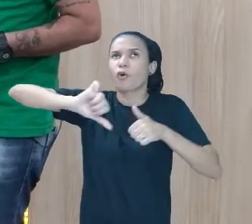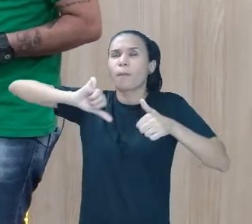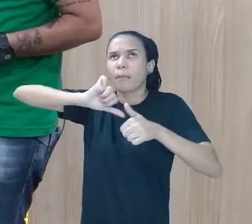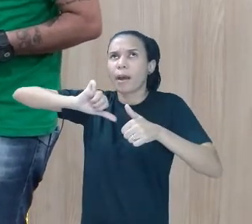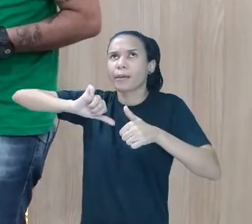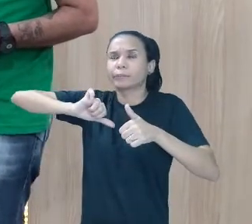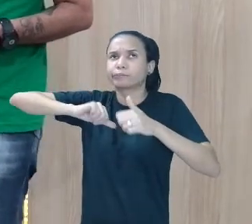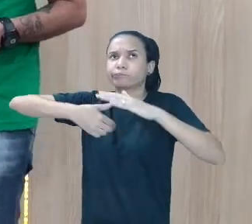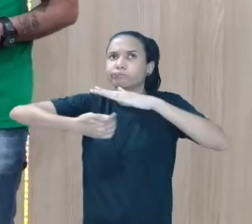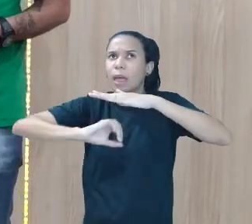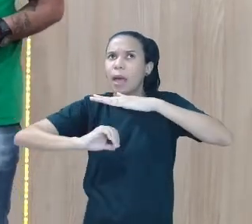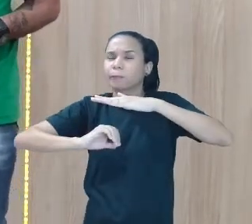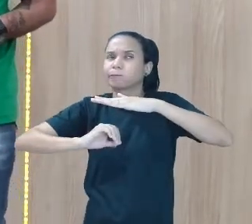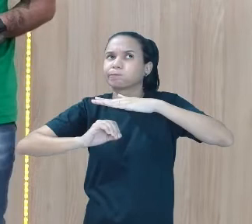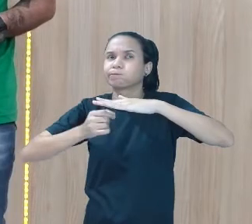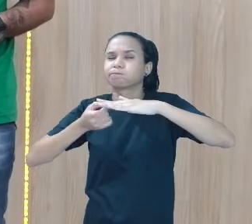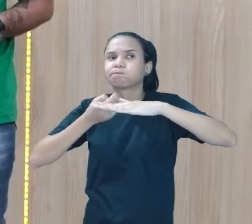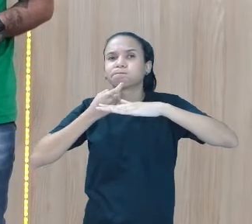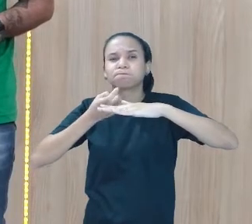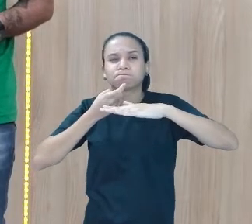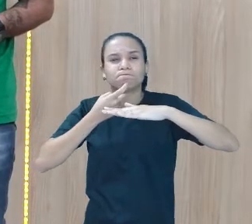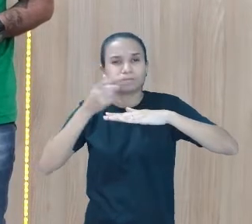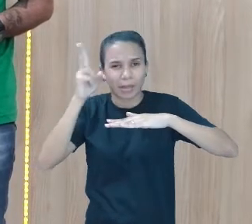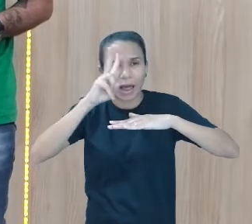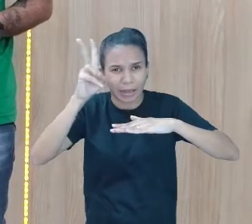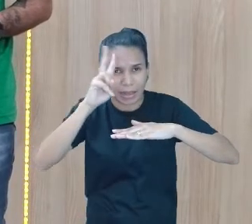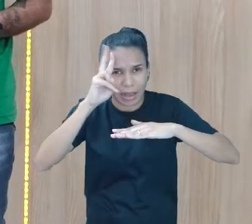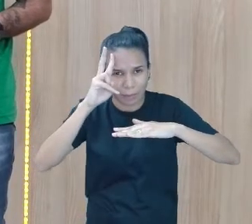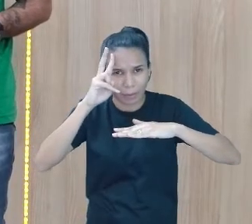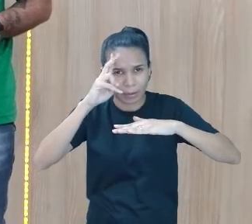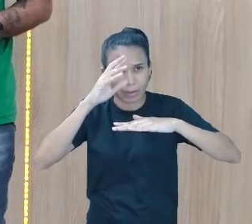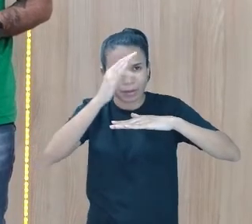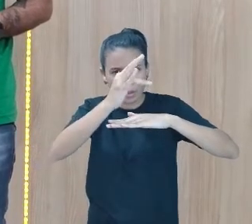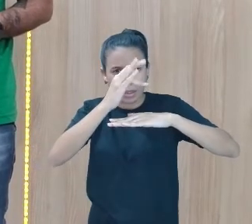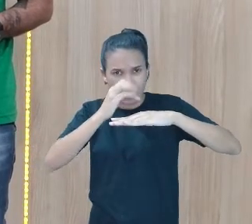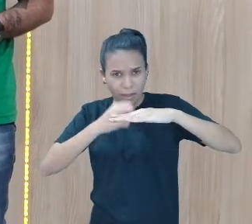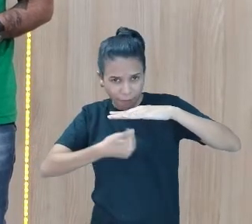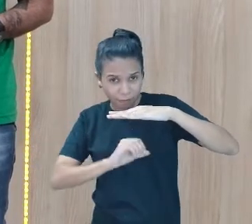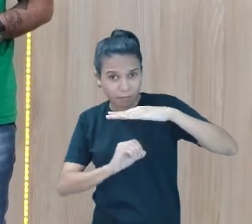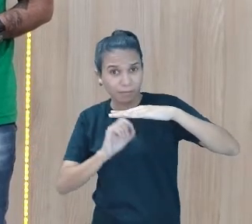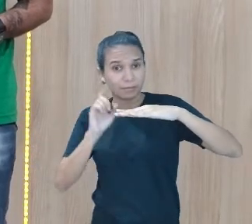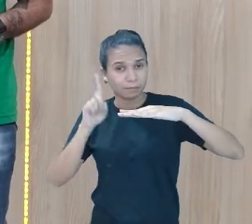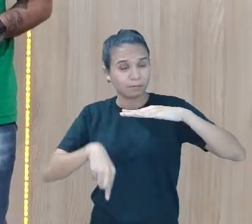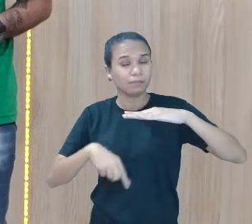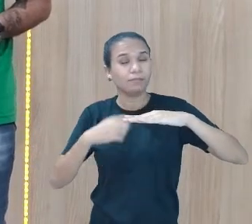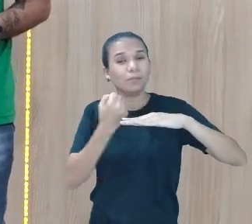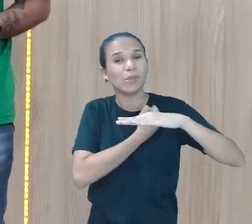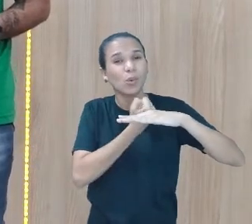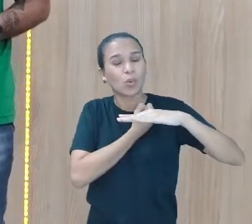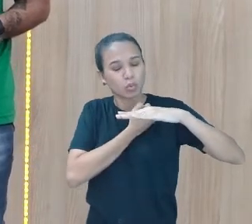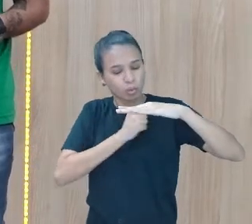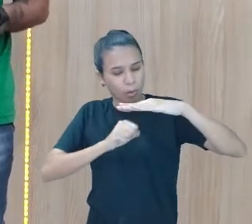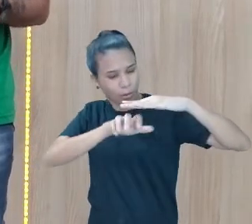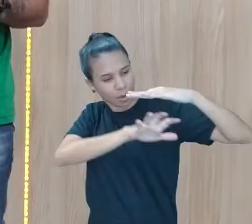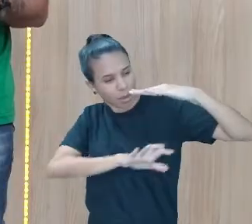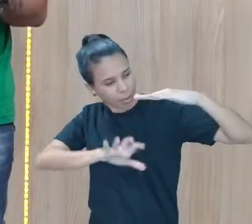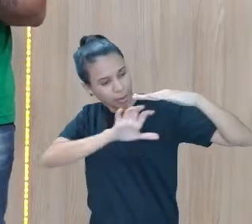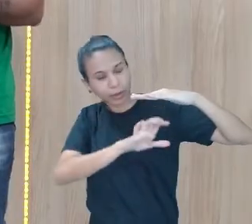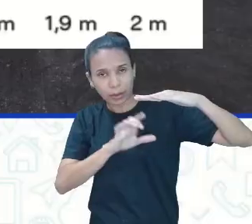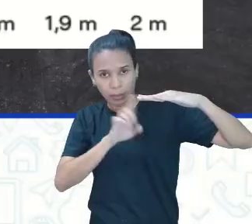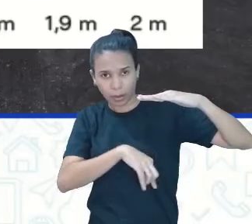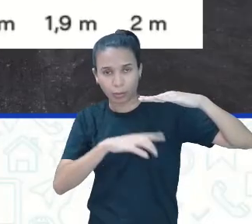numa fração decimal. Lembra que uma fração decimal é a fração cujo número de baixo, ou seja,